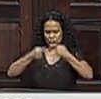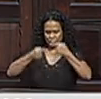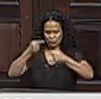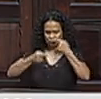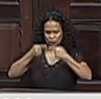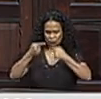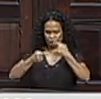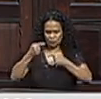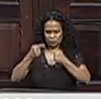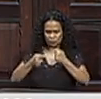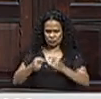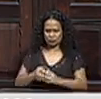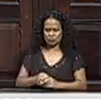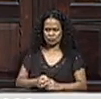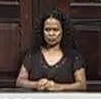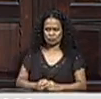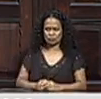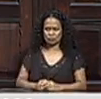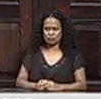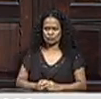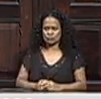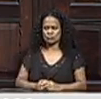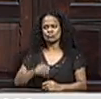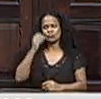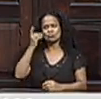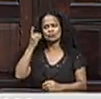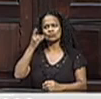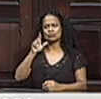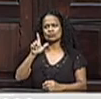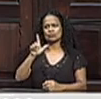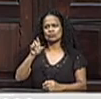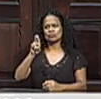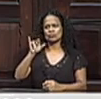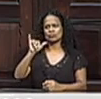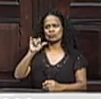discutir o destaque, o autor, deputado Luiz Paulo.